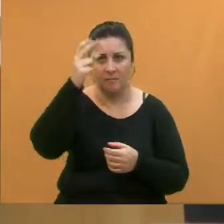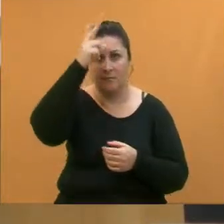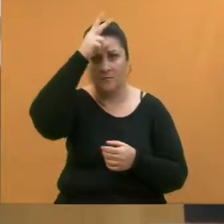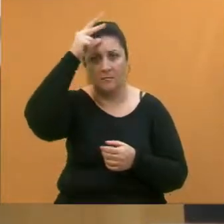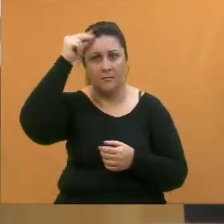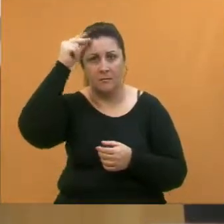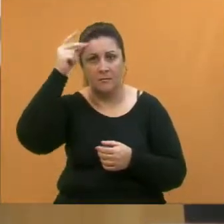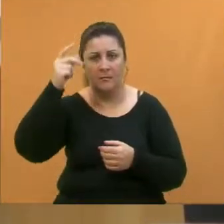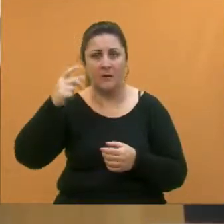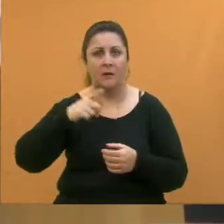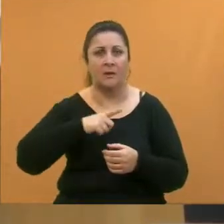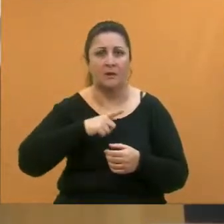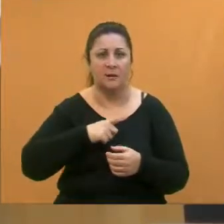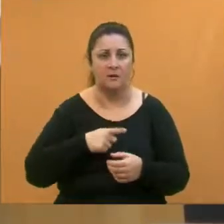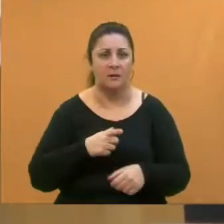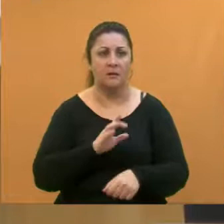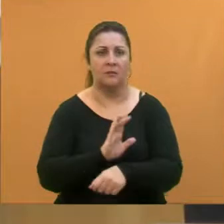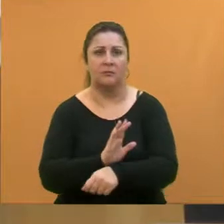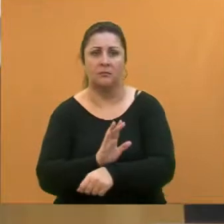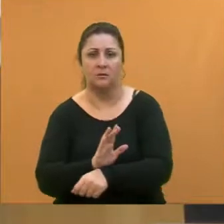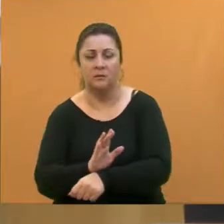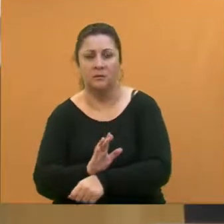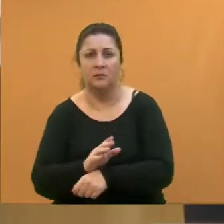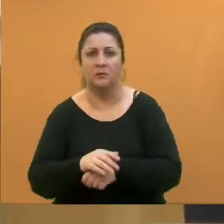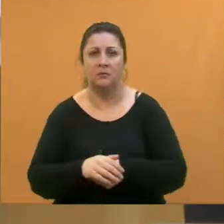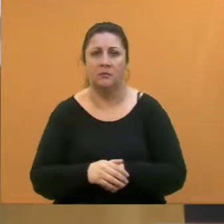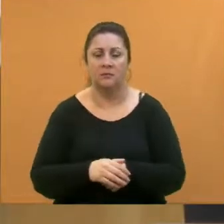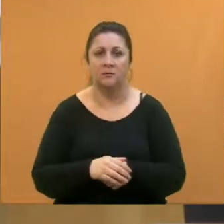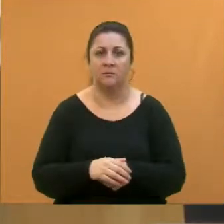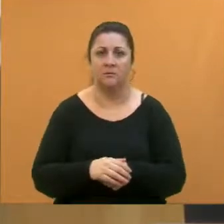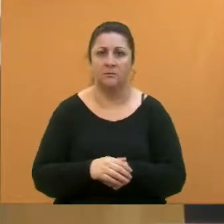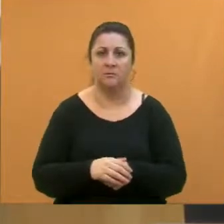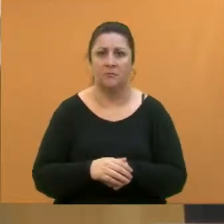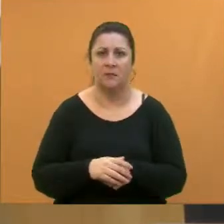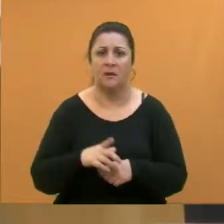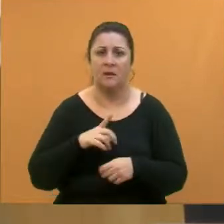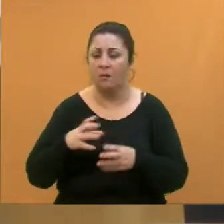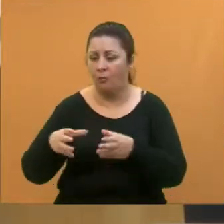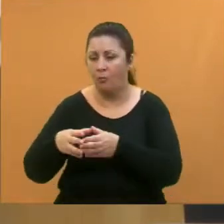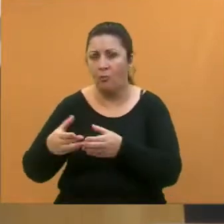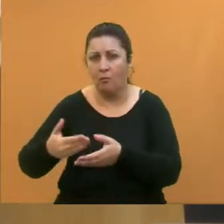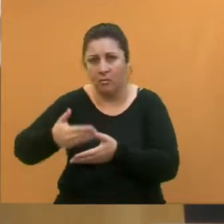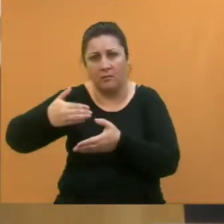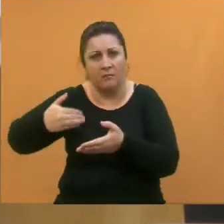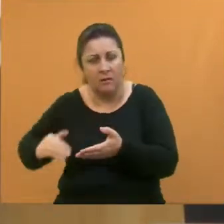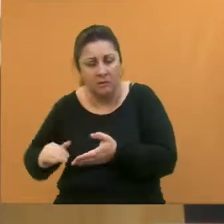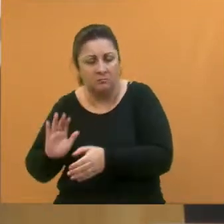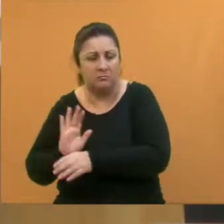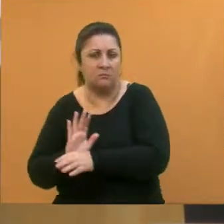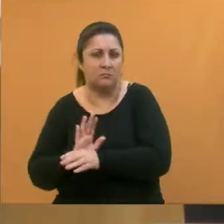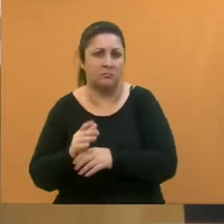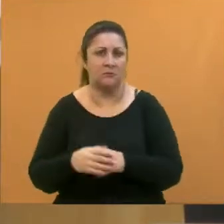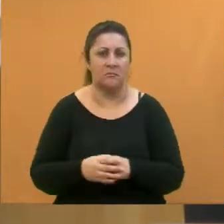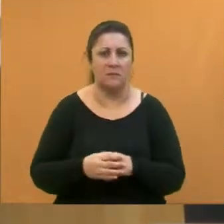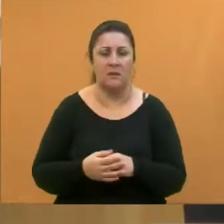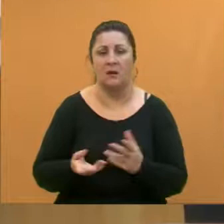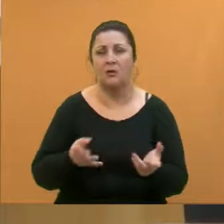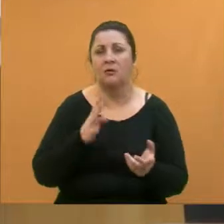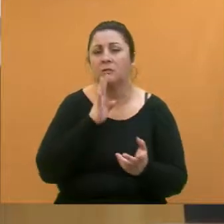tenha assessoria, assessoramento, tenha um staff, que são para nós conhecidos, né, na cidade